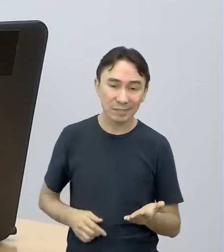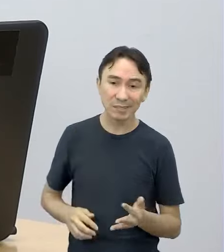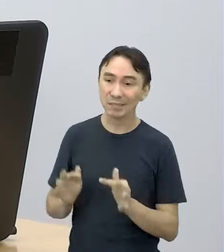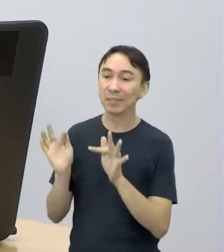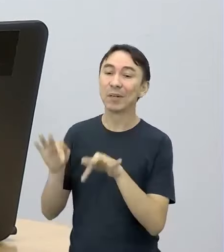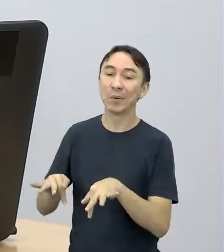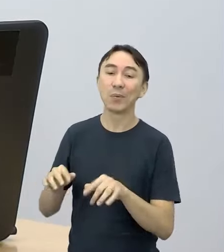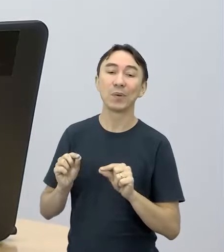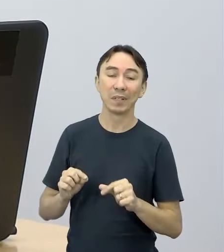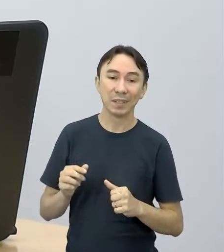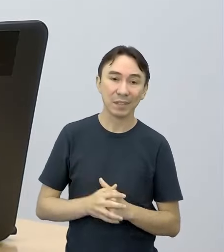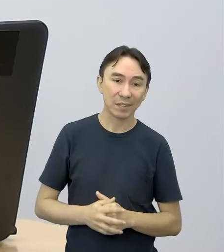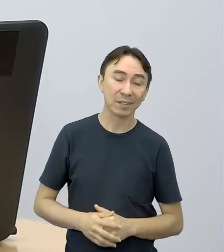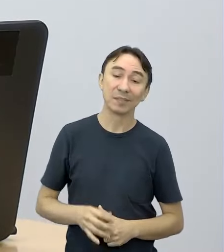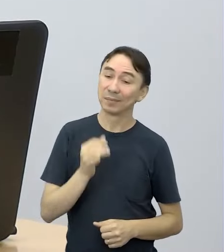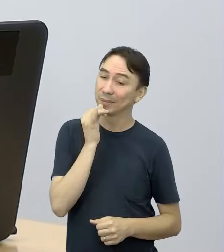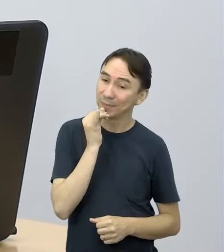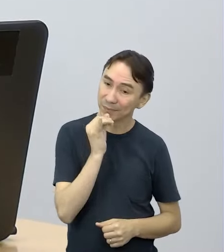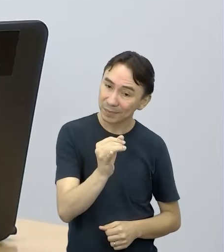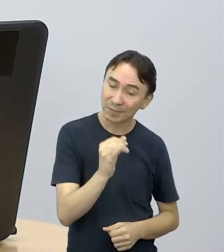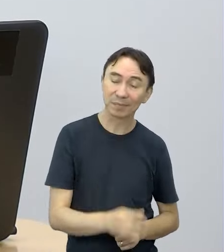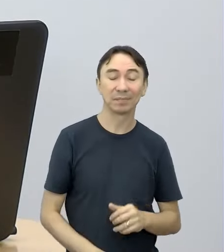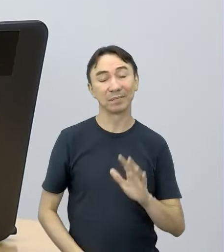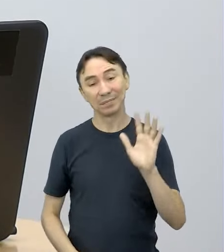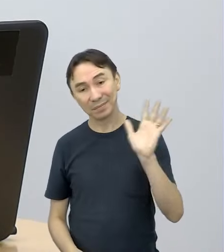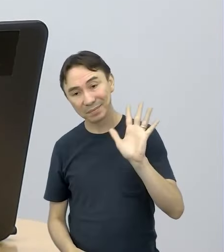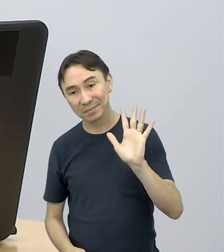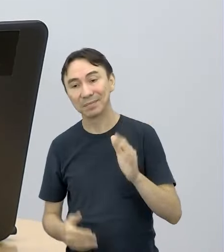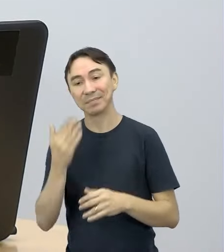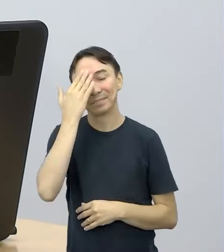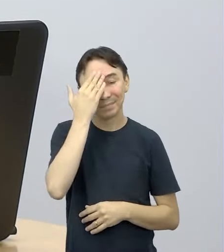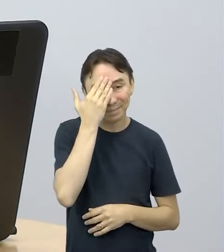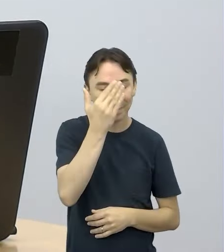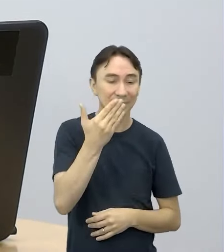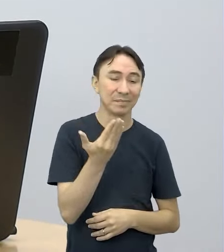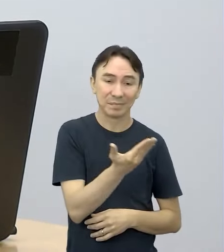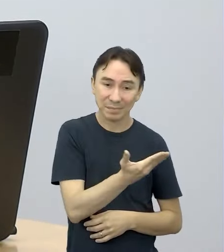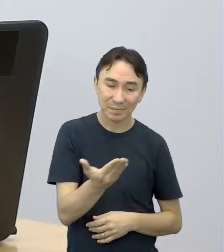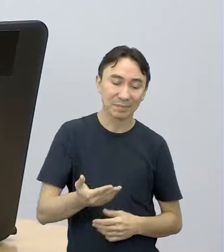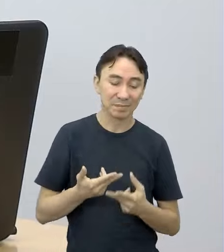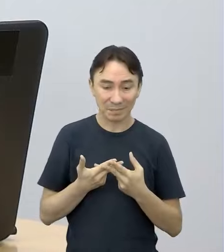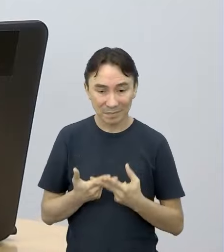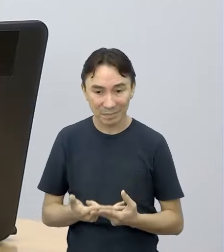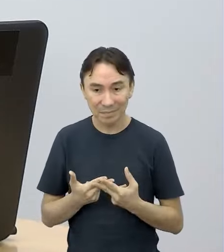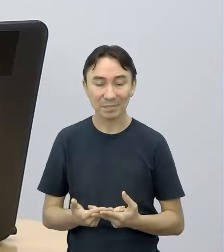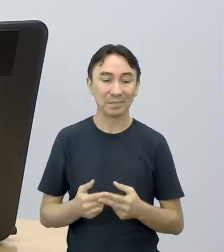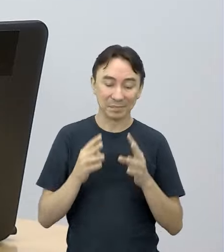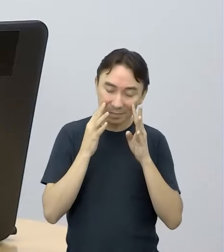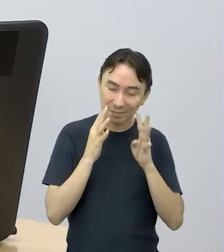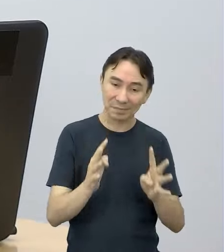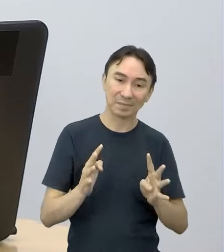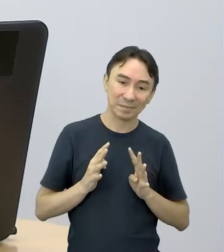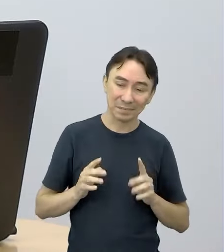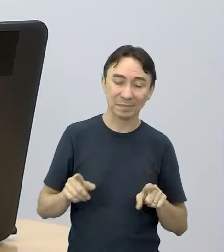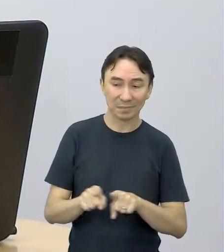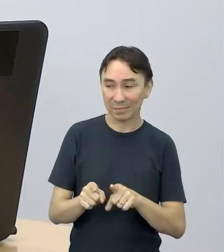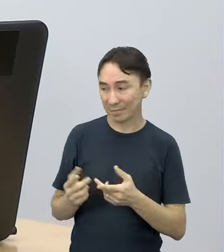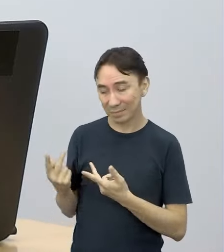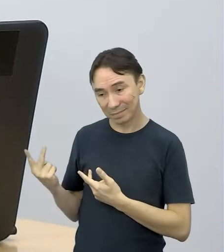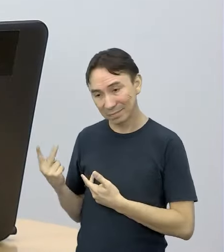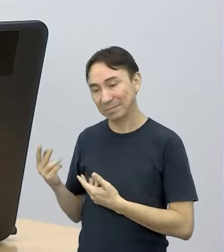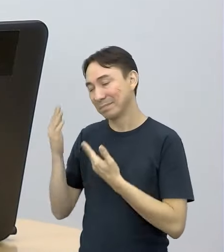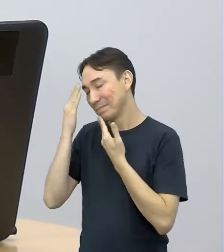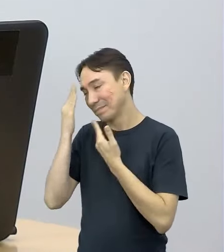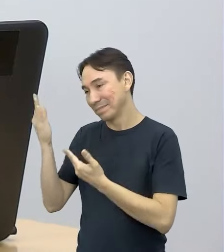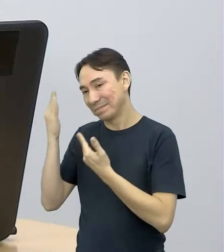vou falar tchau para o pessoal, né? Agradecer aí a paciência e a presença de todos, agradecer meu colega Bruno, né? Que tava,